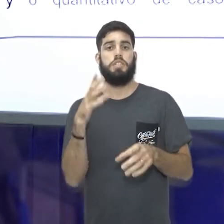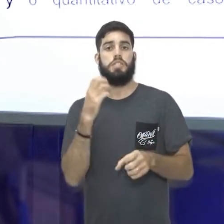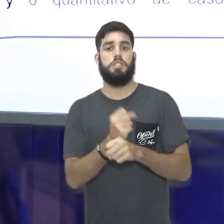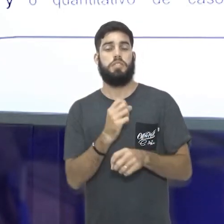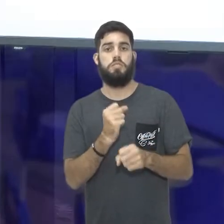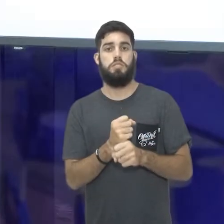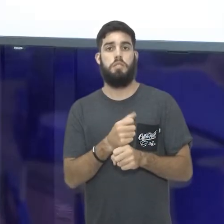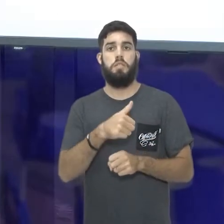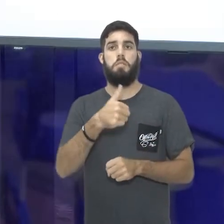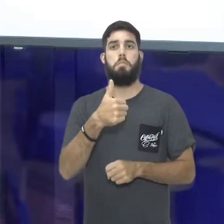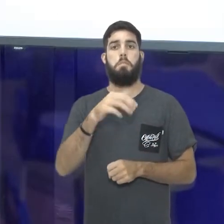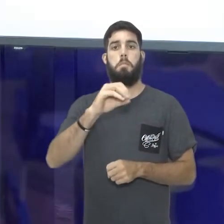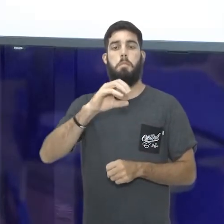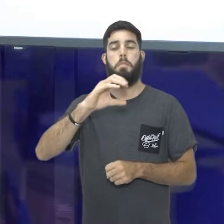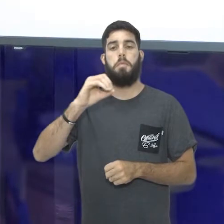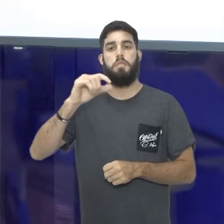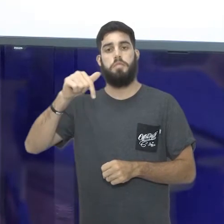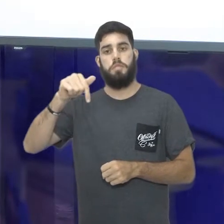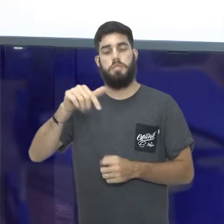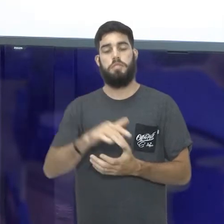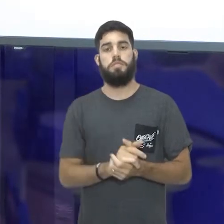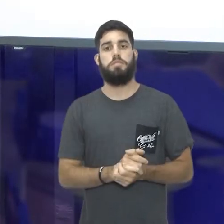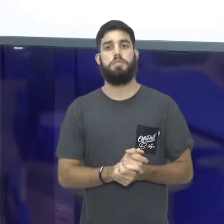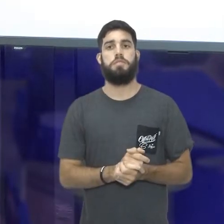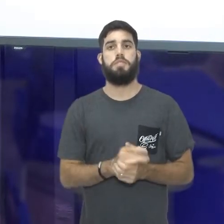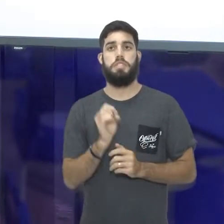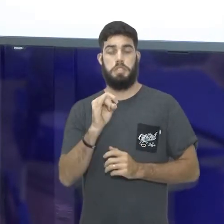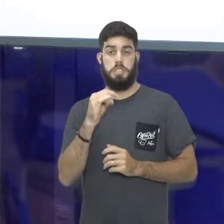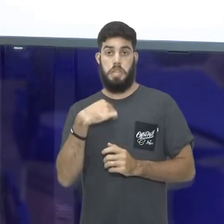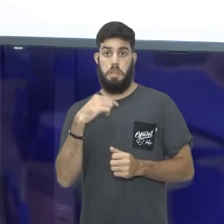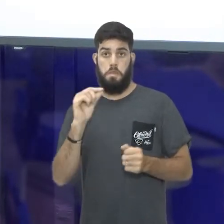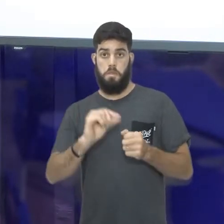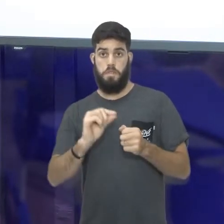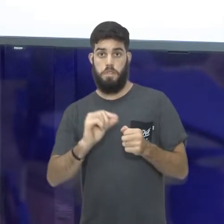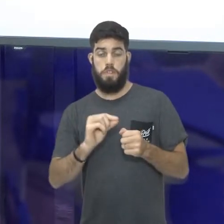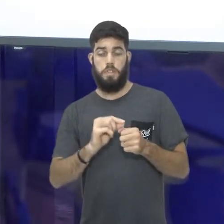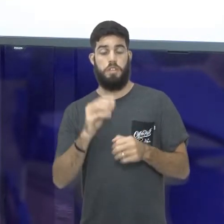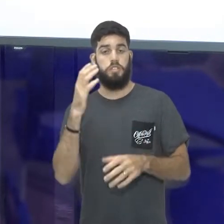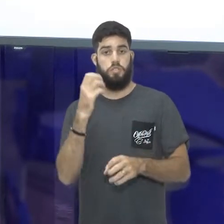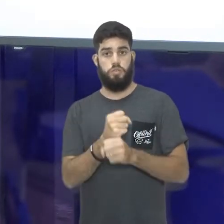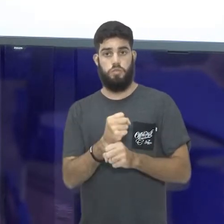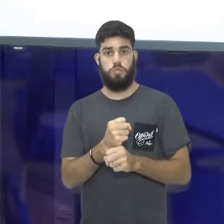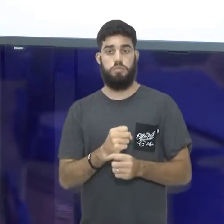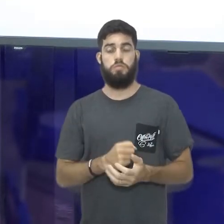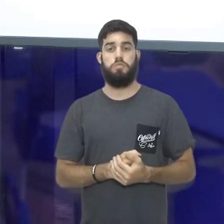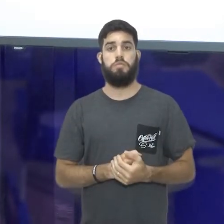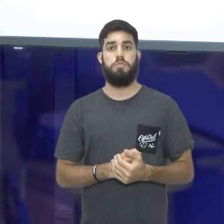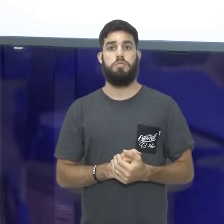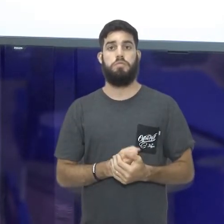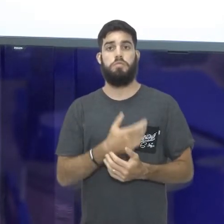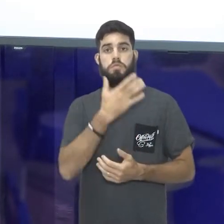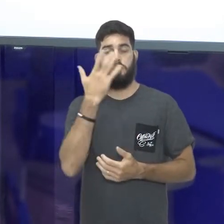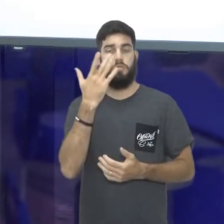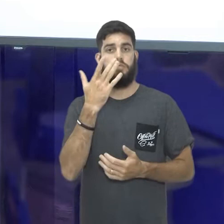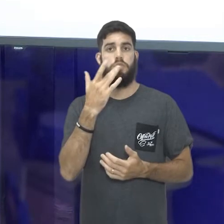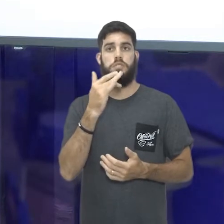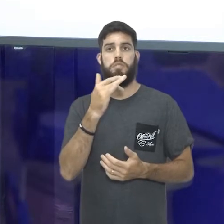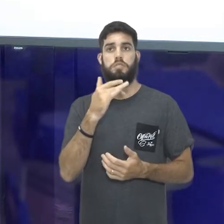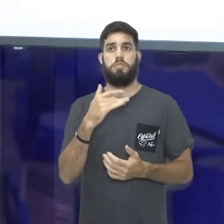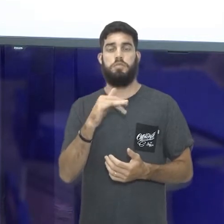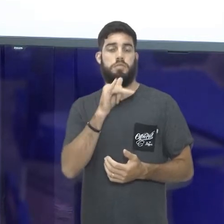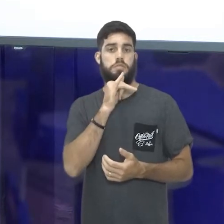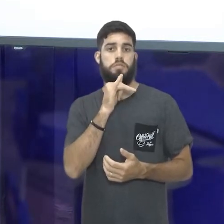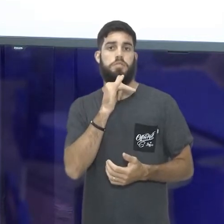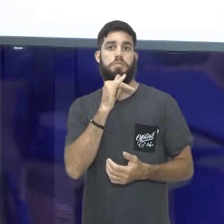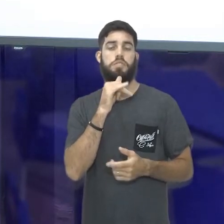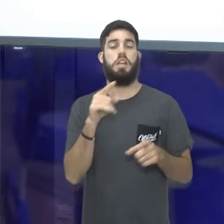igual a 1.007. Então, se eu fizer uma soma entre o número de casos recuperados, que é representado pela letra x, e